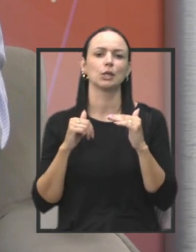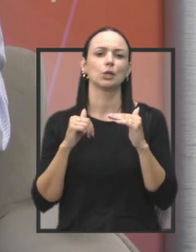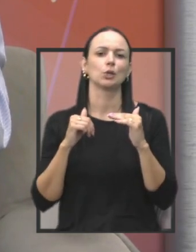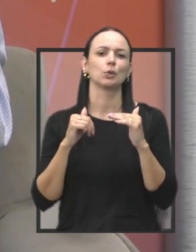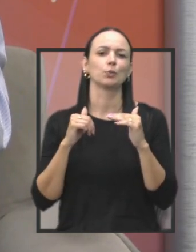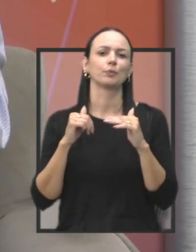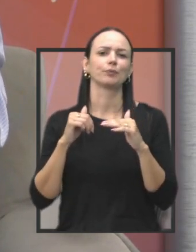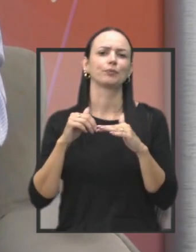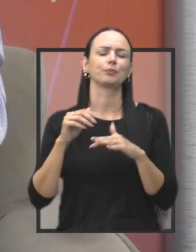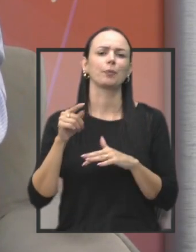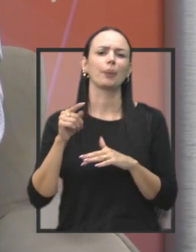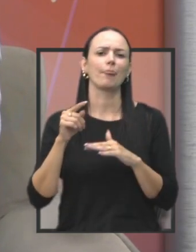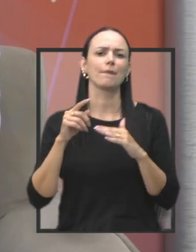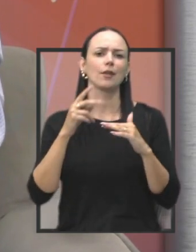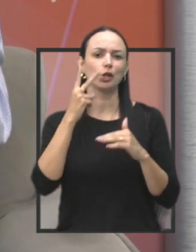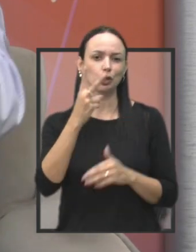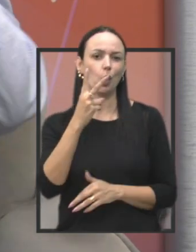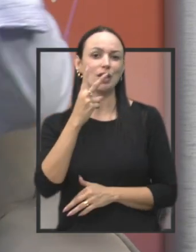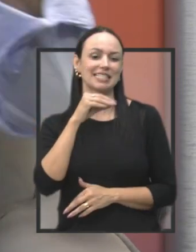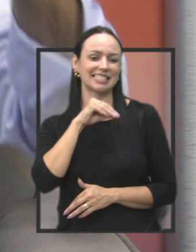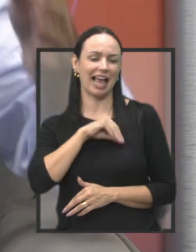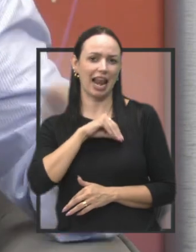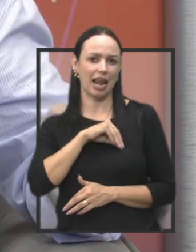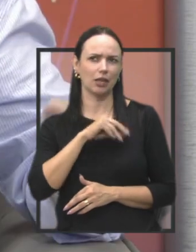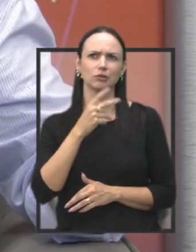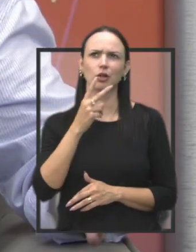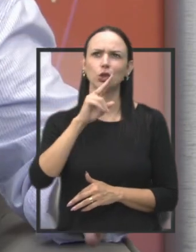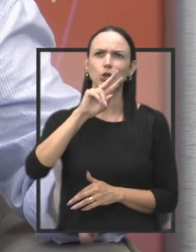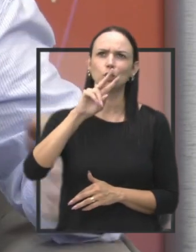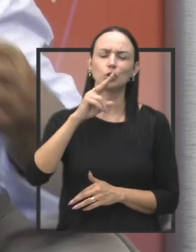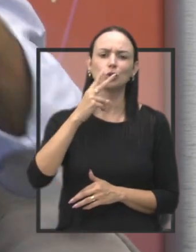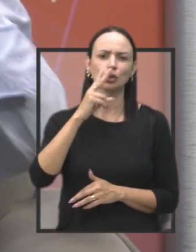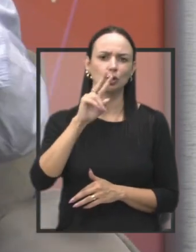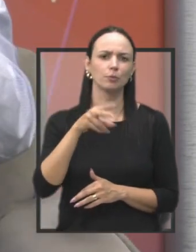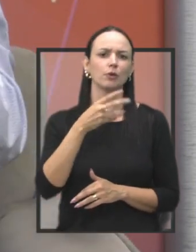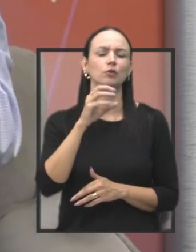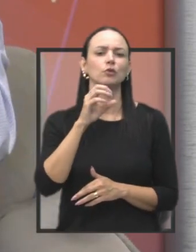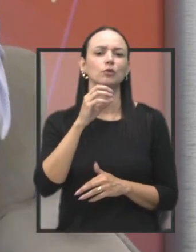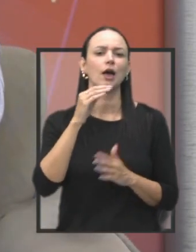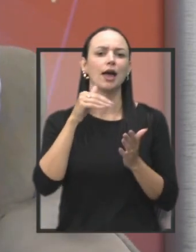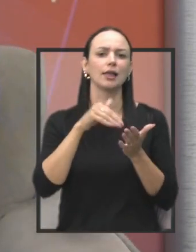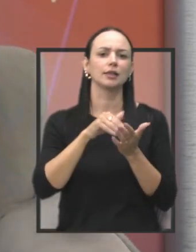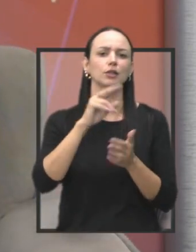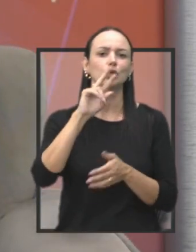na questão, 2 salários mínimos referente a 2024. Então, até